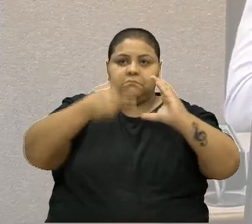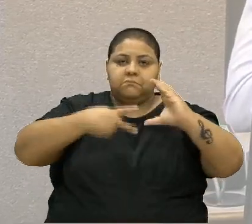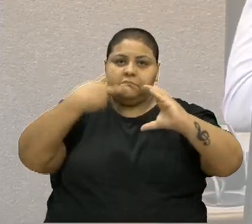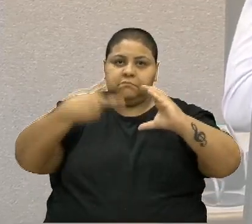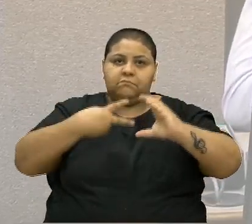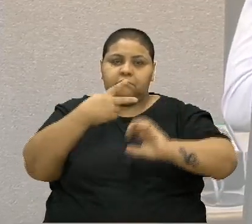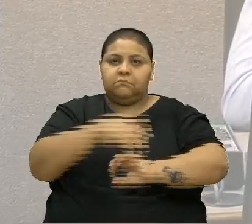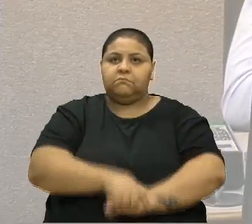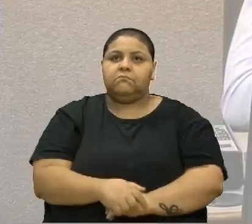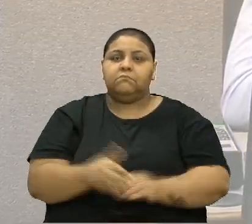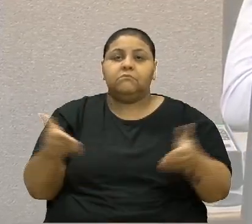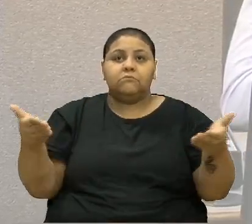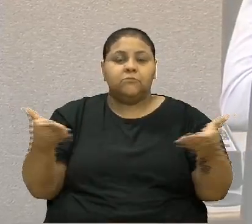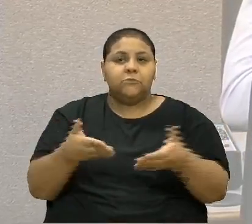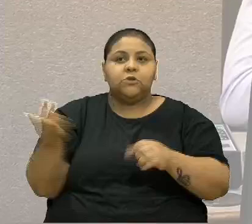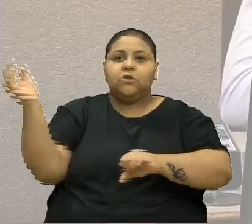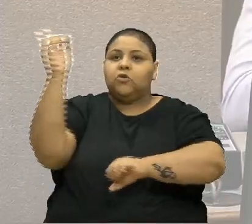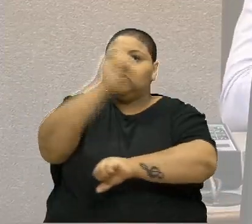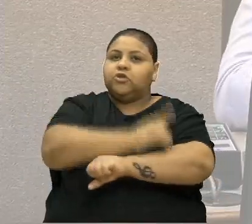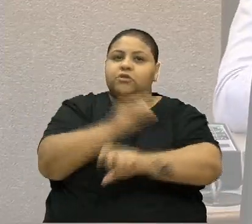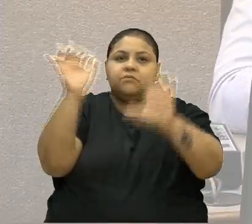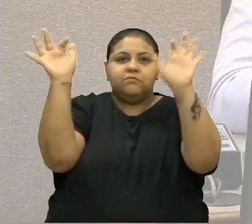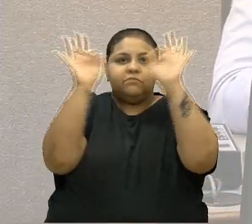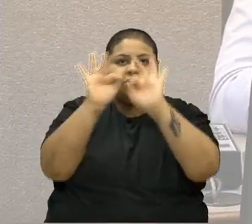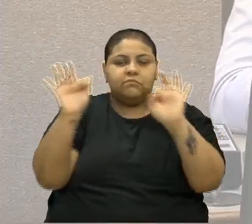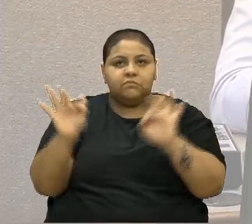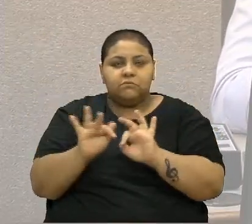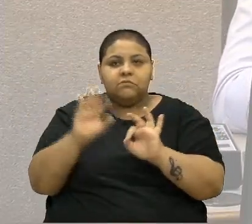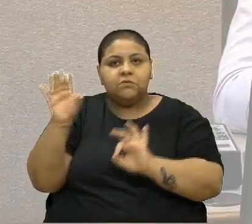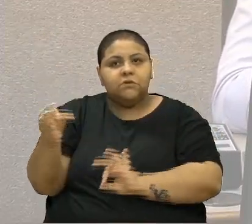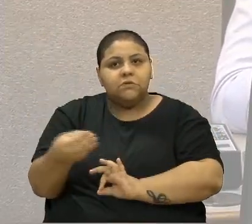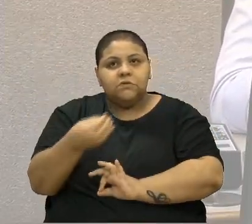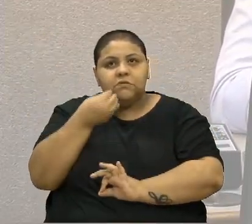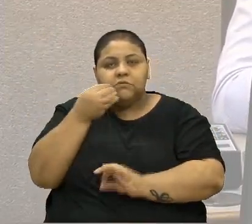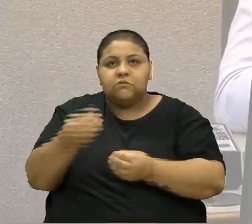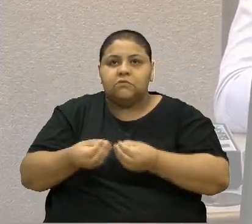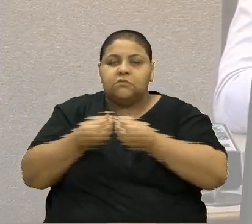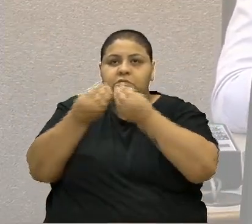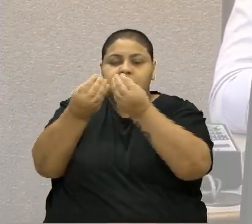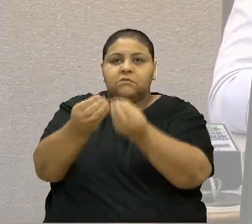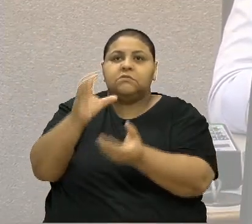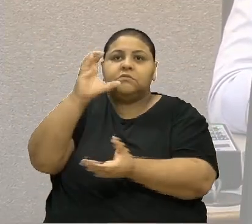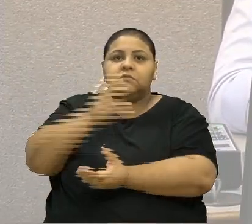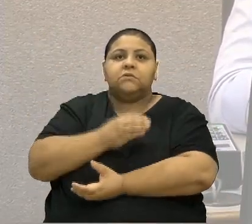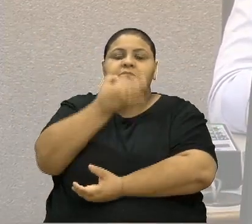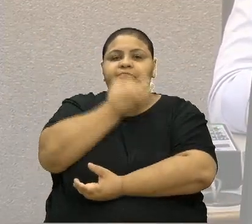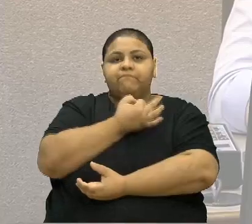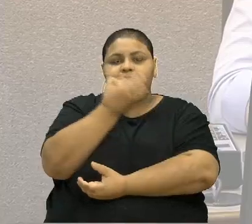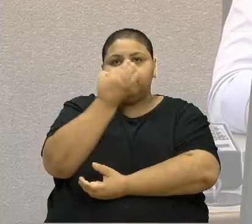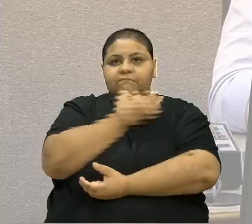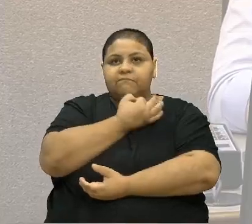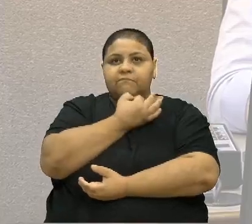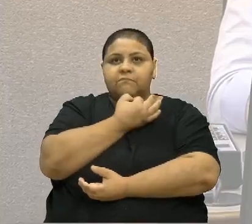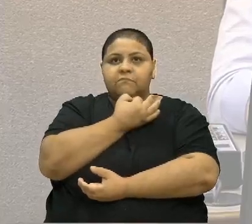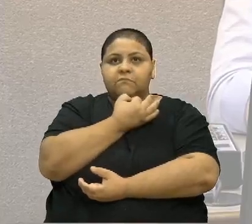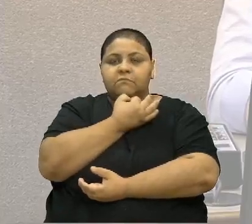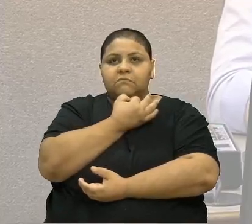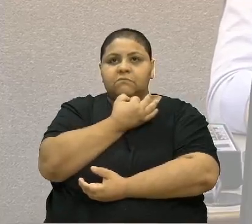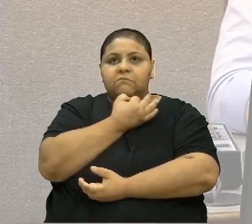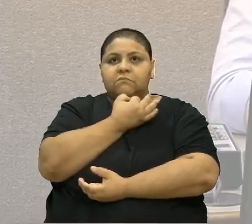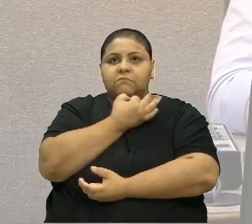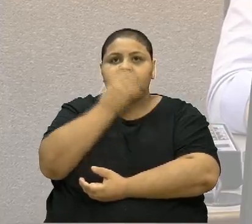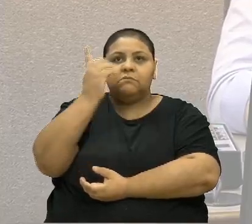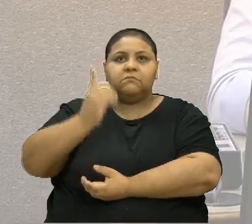Caxias. Hoje é um dia de muita alegria, né? A possibilidade de conceder o título de cidadão caxiense